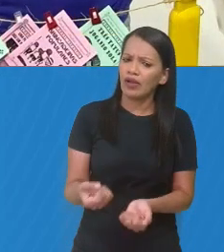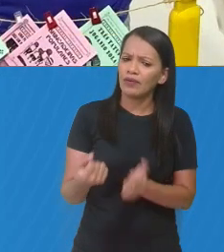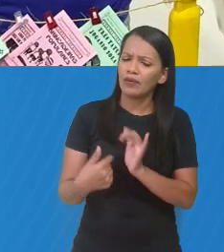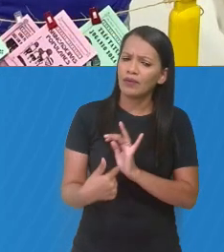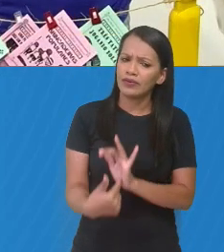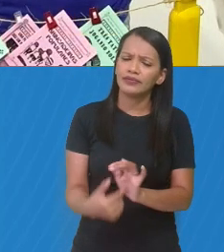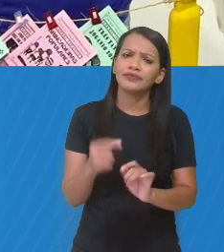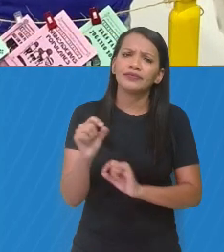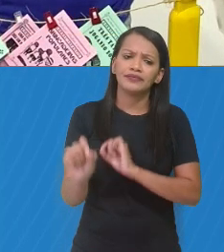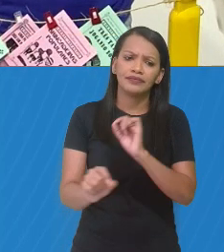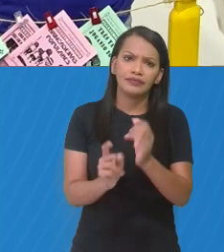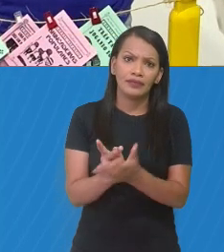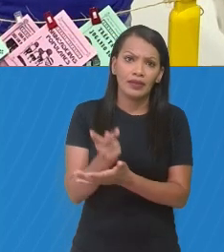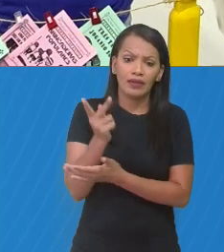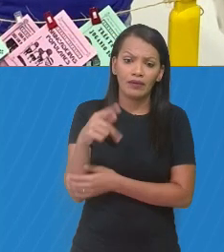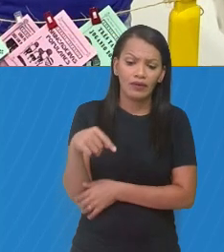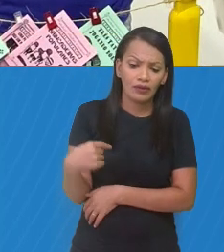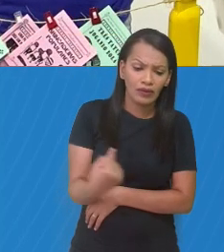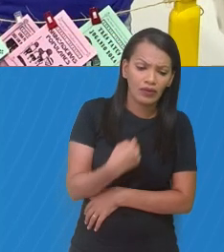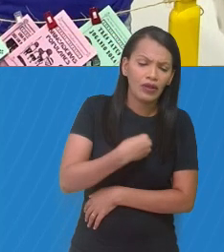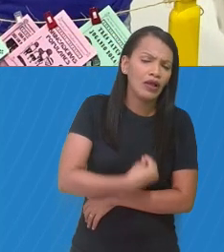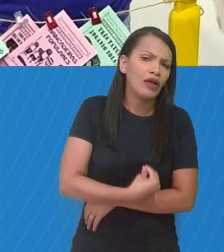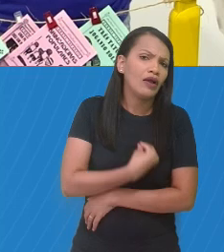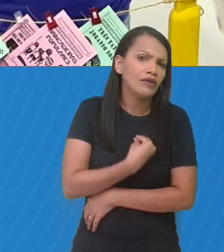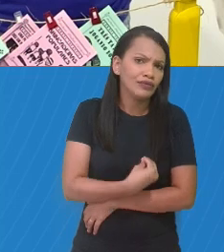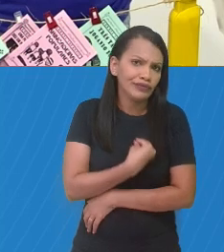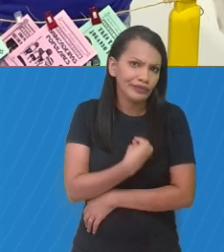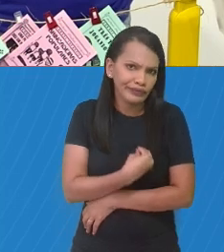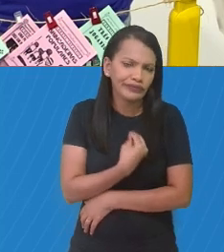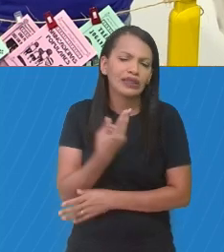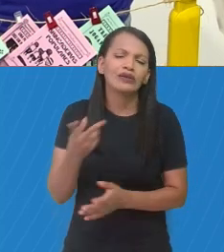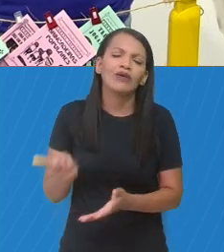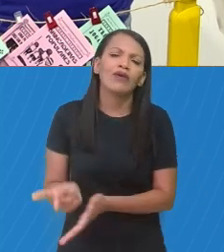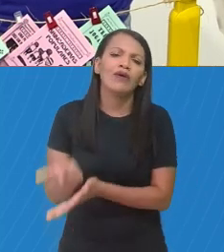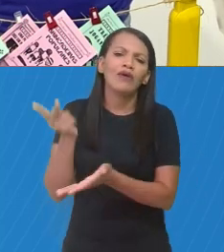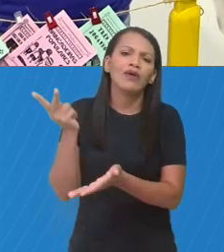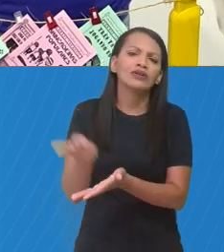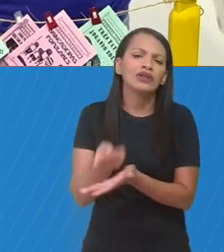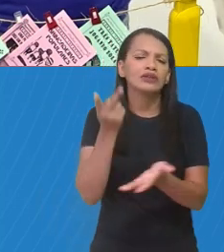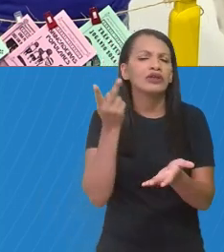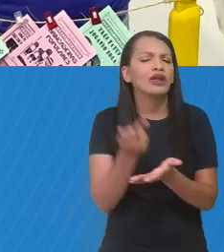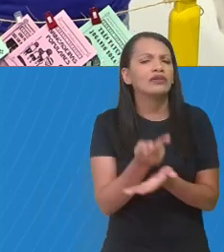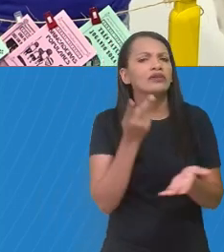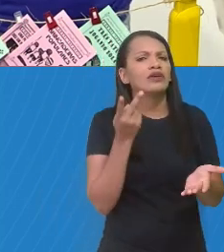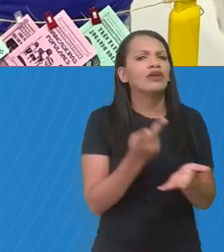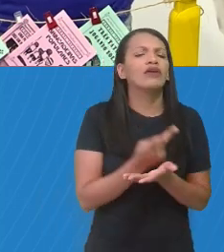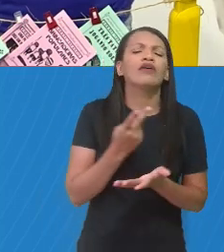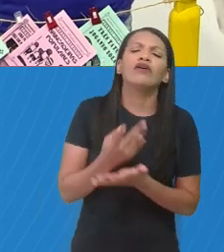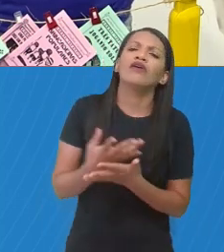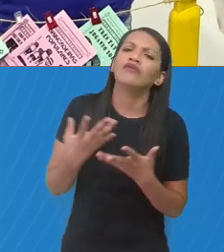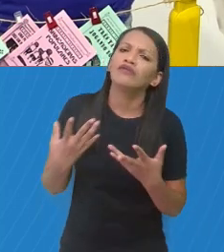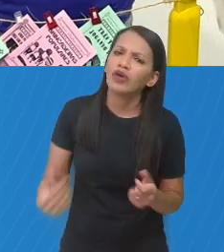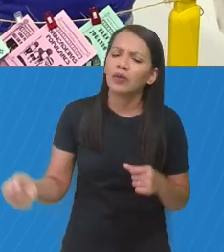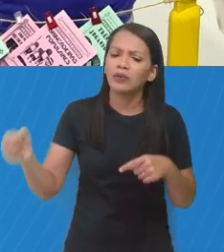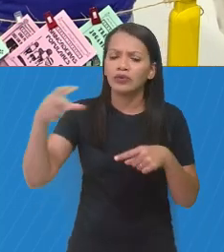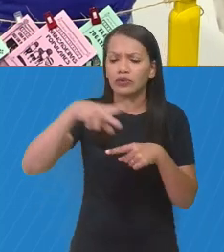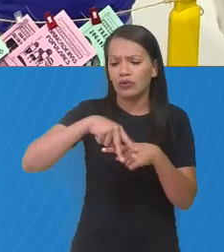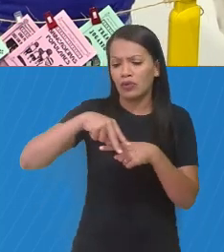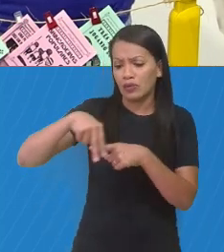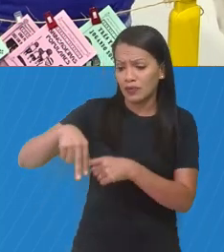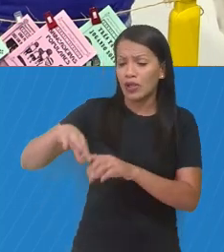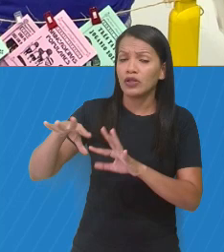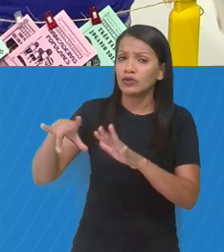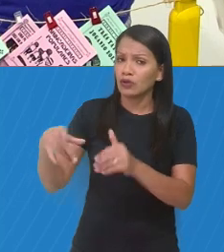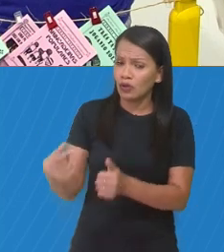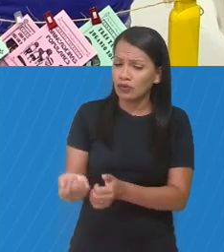mostrando o que acontece no nosso cotidiano, né? Os acontecimentos, e a gente vai trazendo no cordel todos